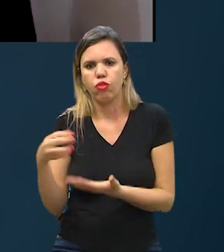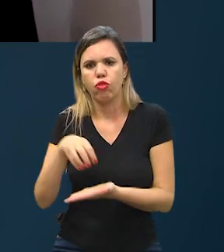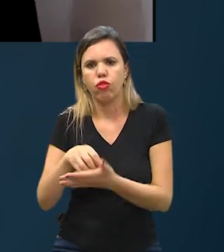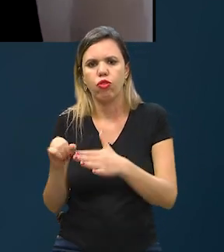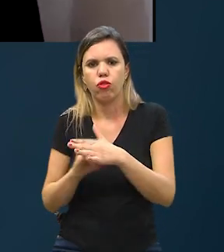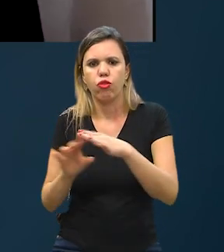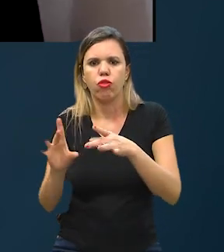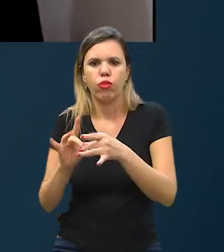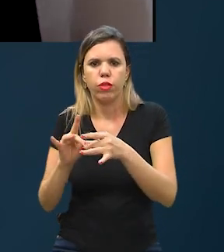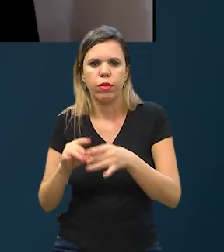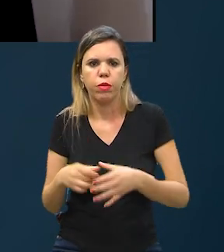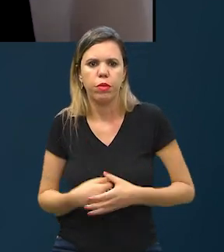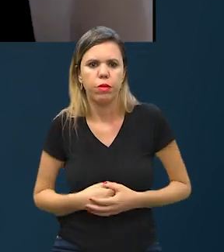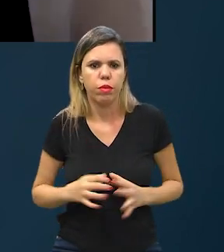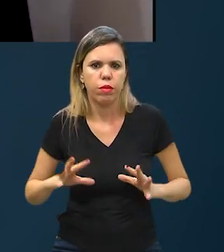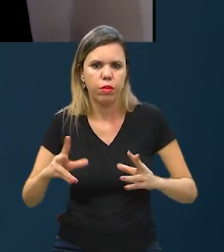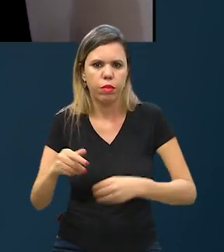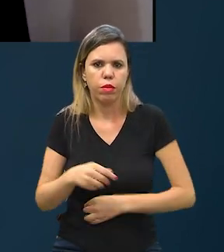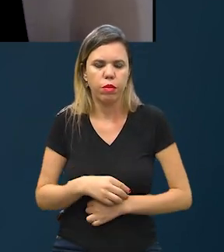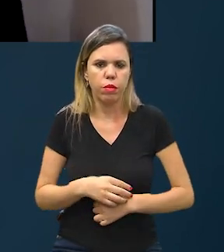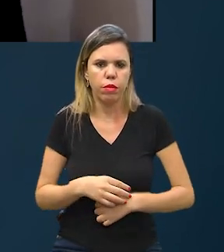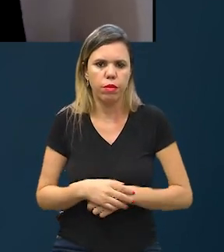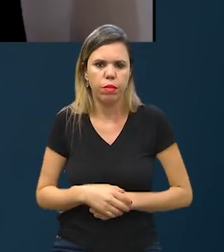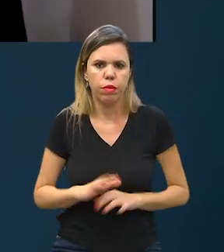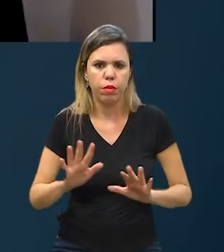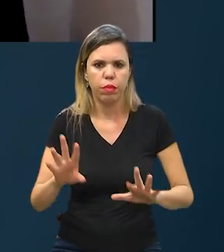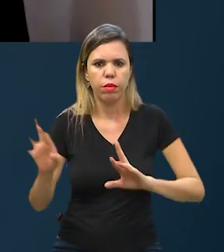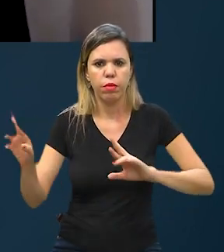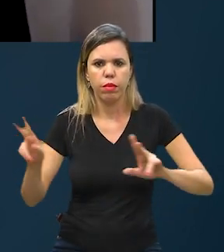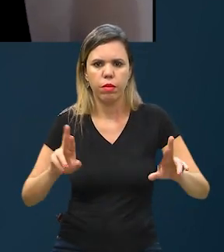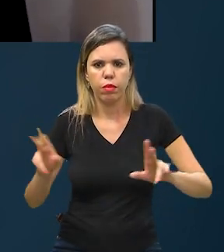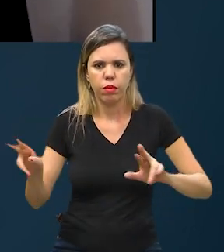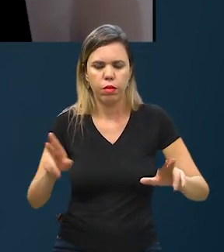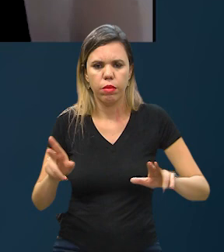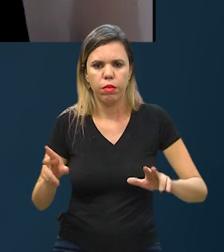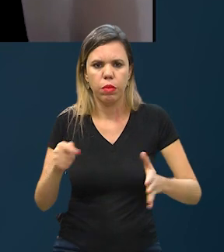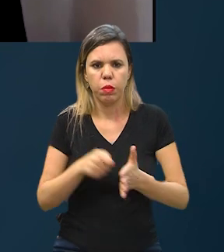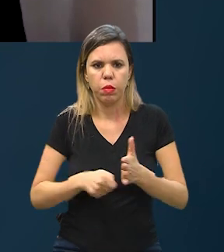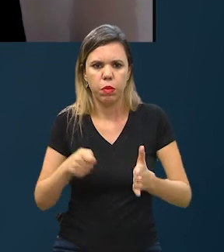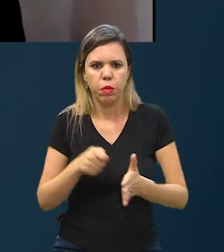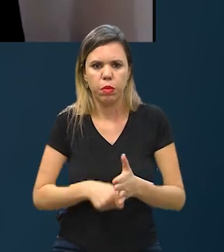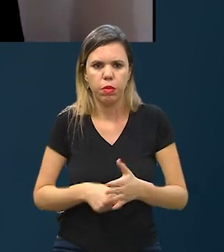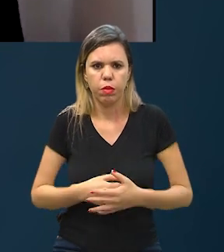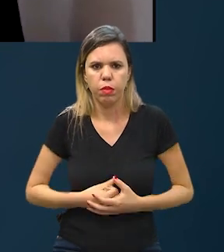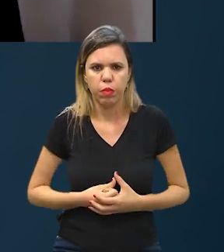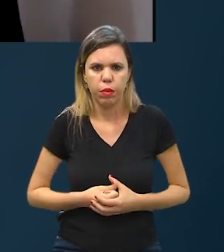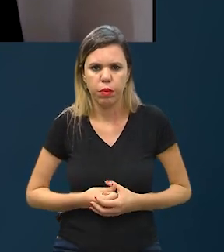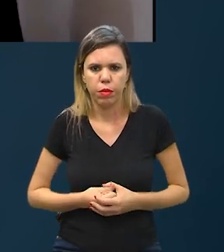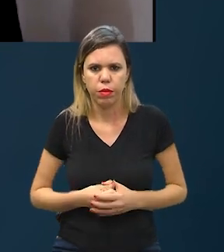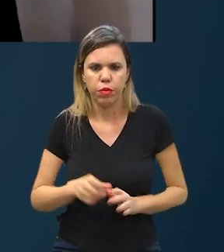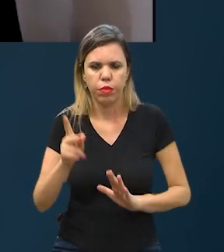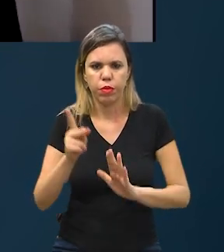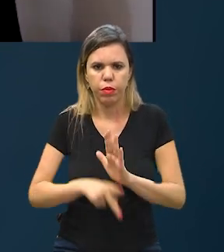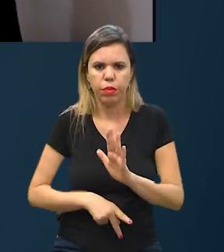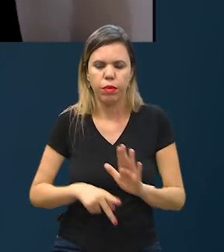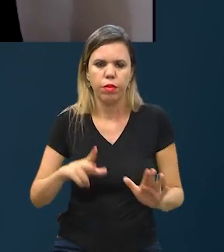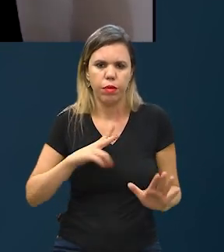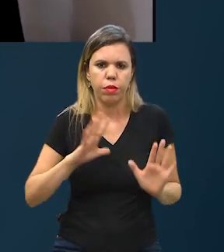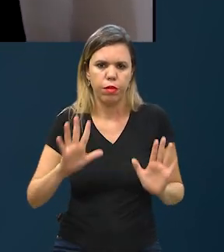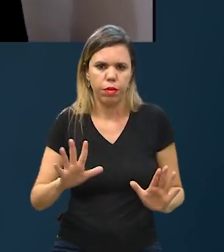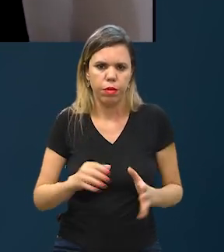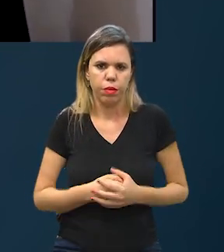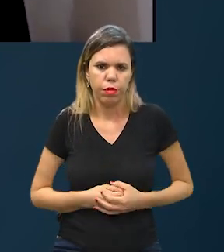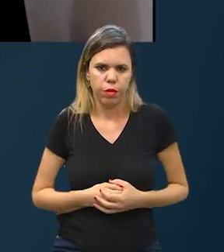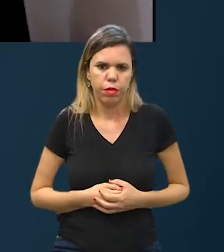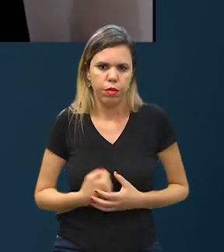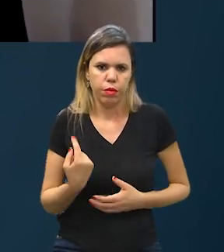bem sincronizada em tudo, assim. Apesar das nossas diferenças de causas, de projetos pessoais, a